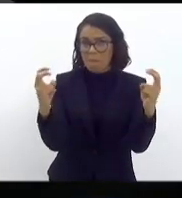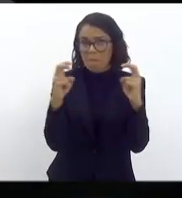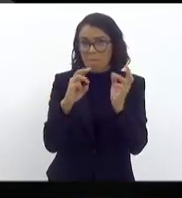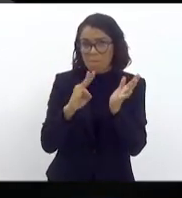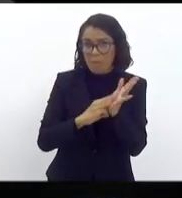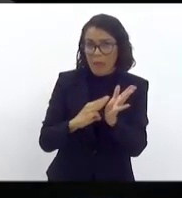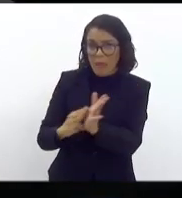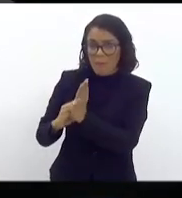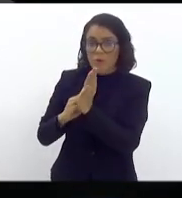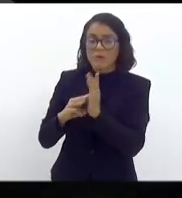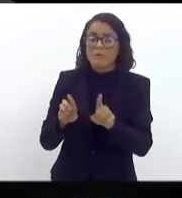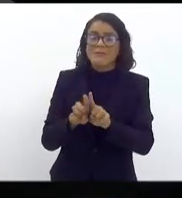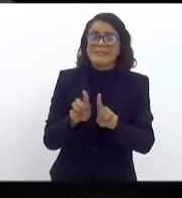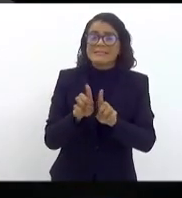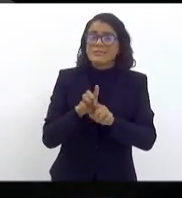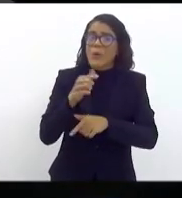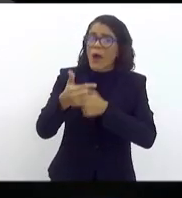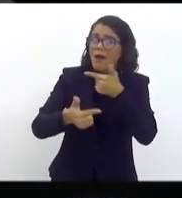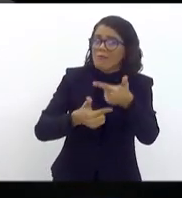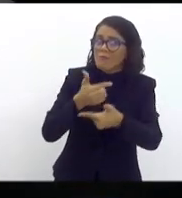atividade fim que se propõe